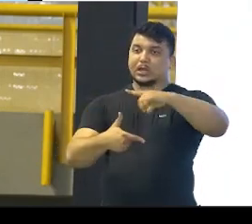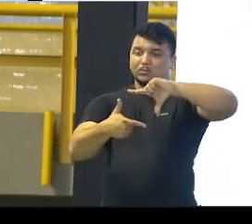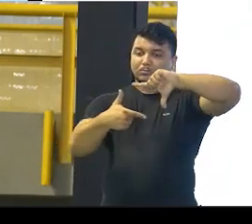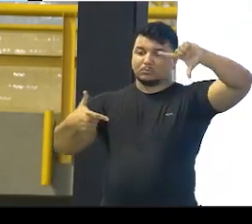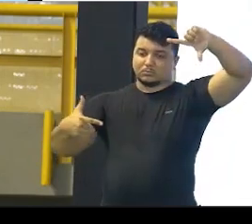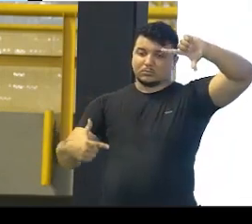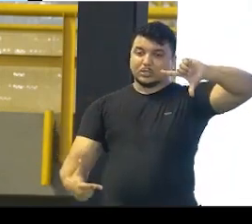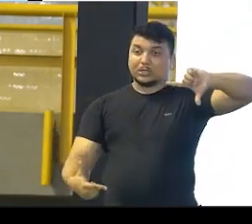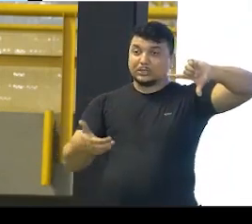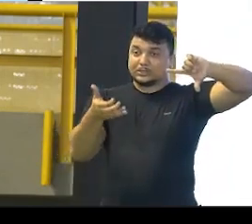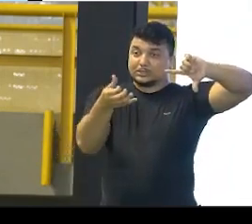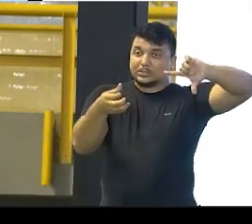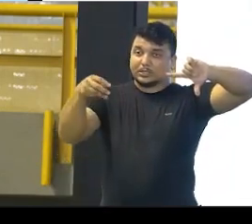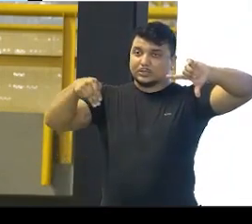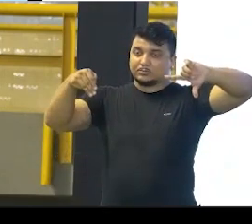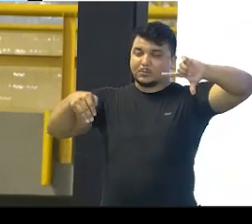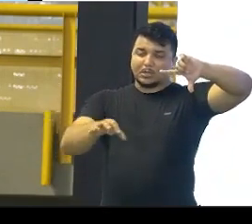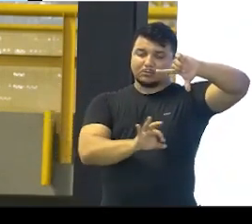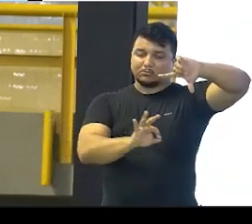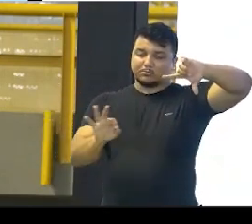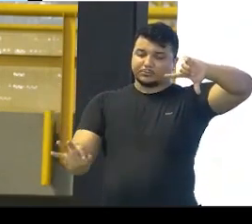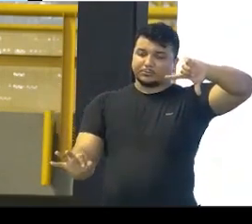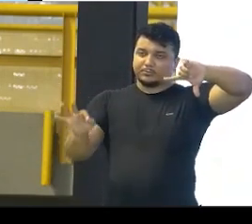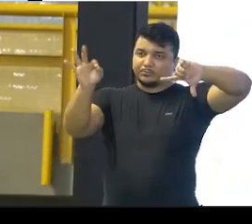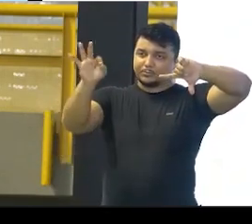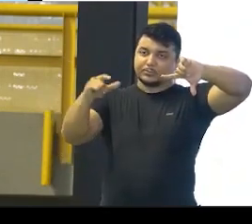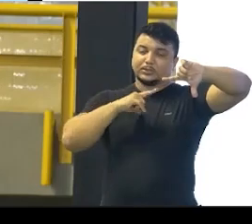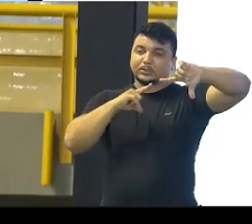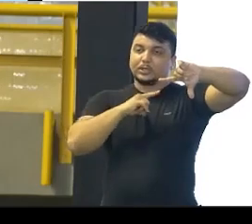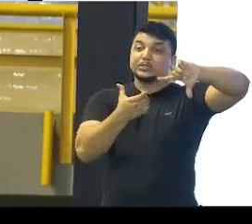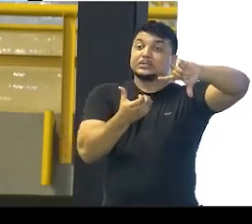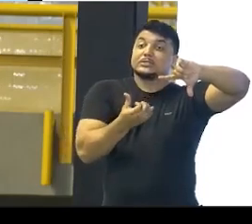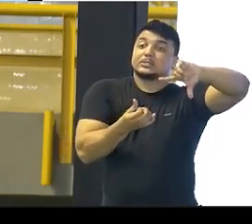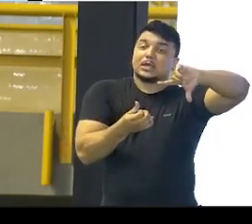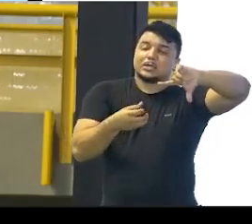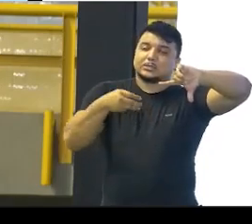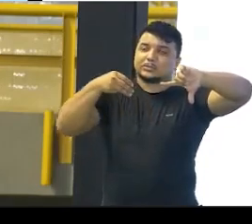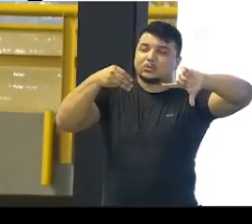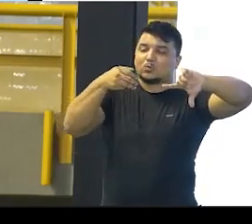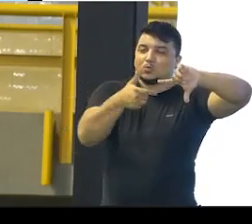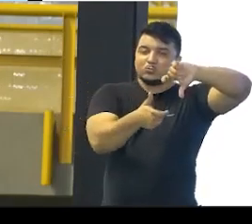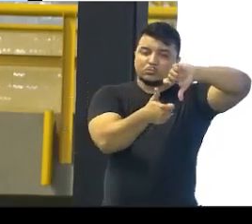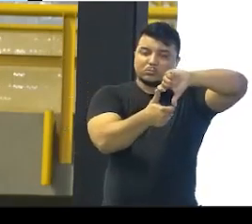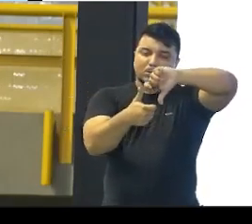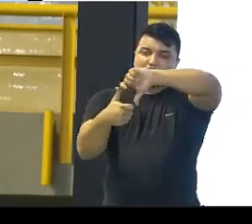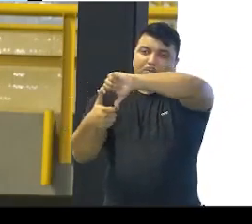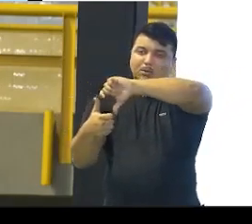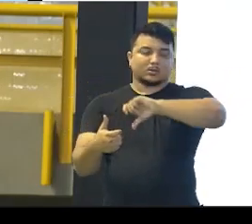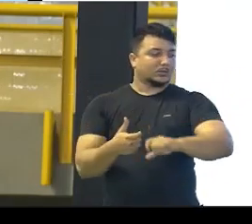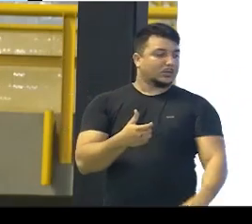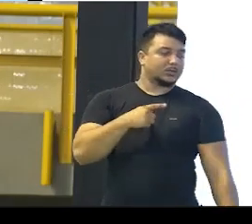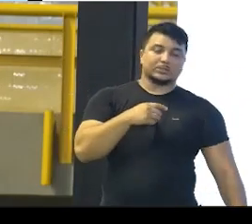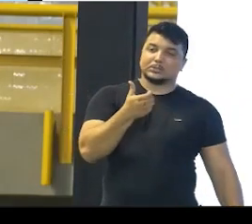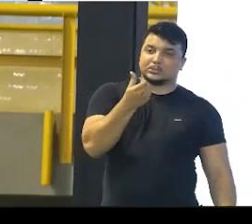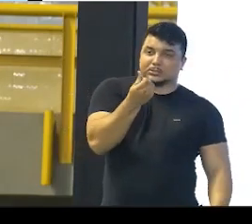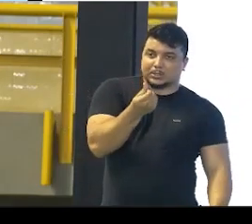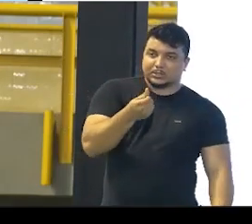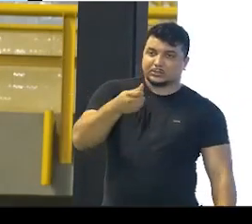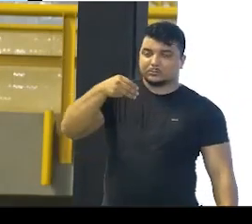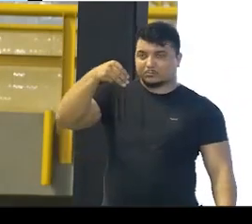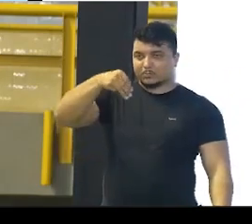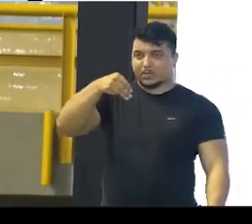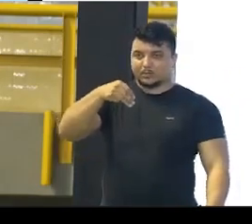um apartamento de 80 metros quadrados. O que significa isso, quando a pessoa diz 80 metros quadrados? A gente tem que